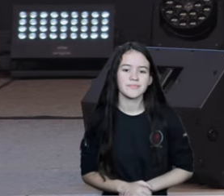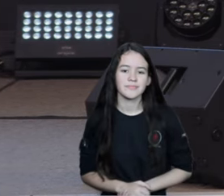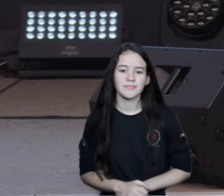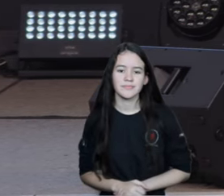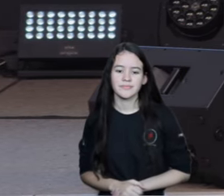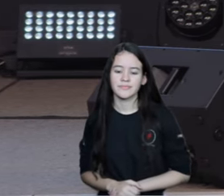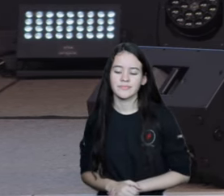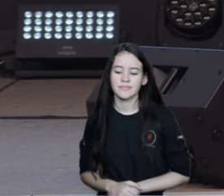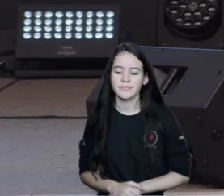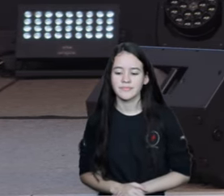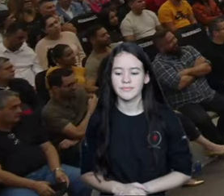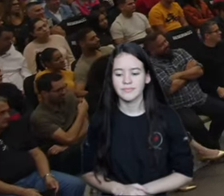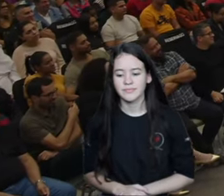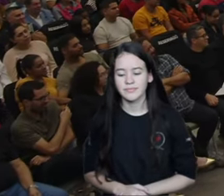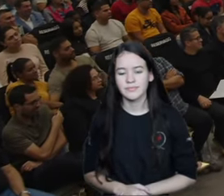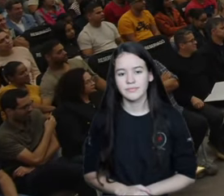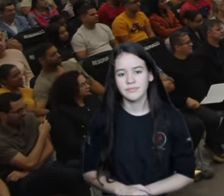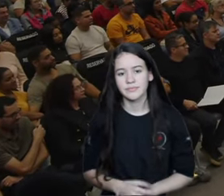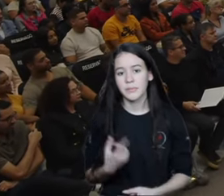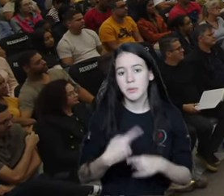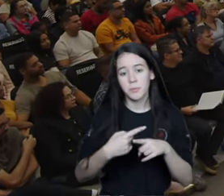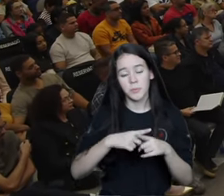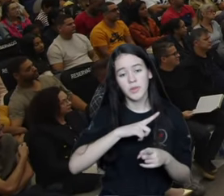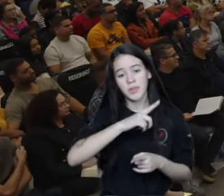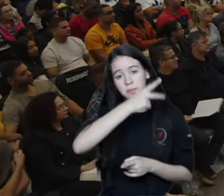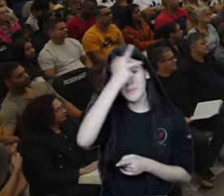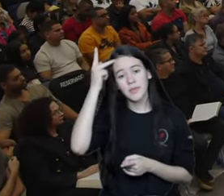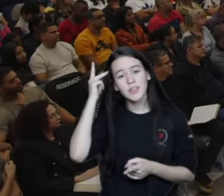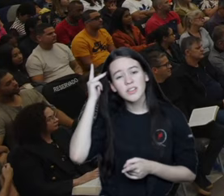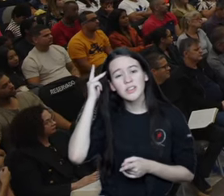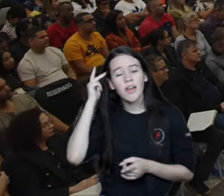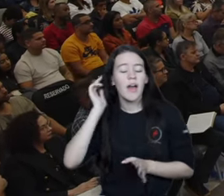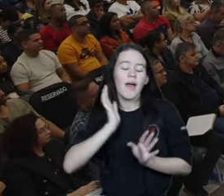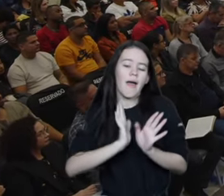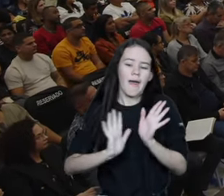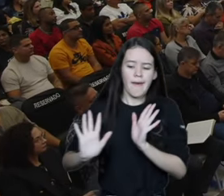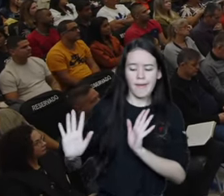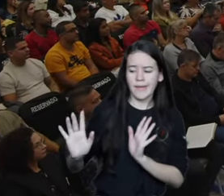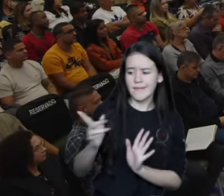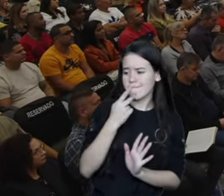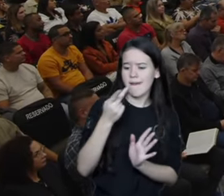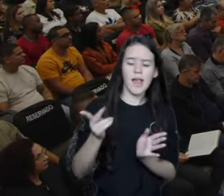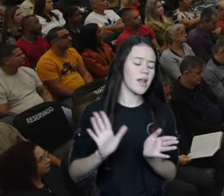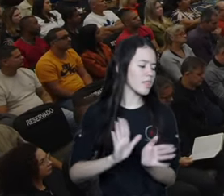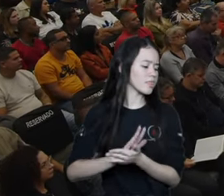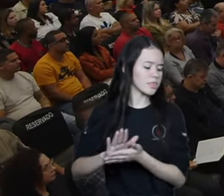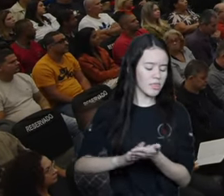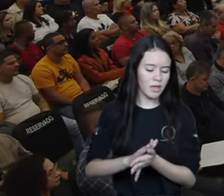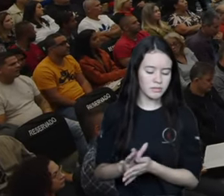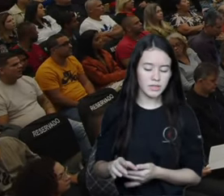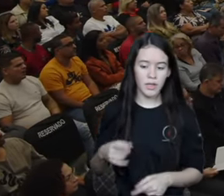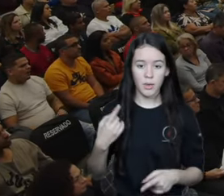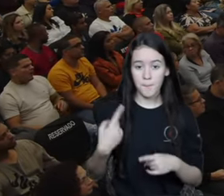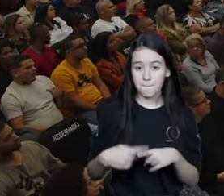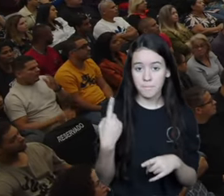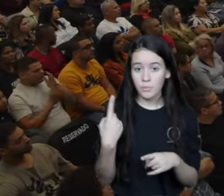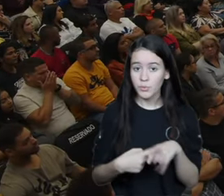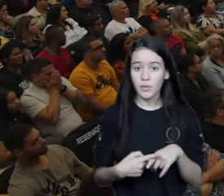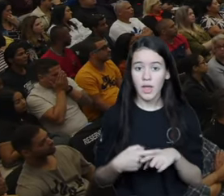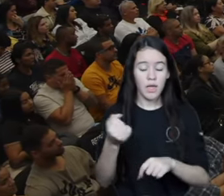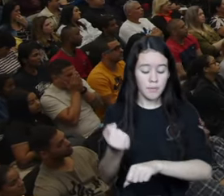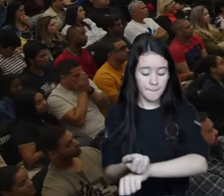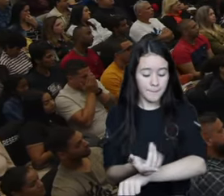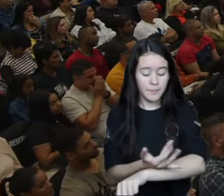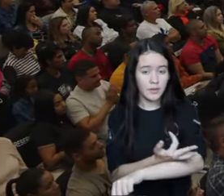né sou sensível porque tem pessoas tão sensíveis não pode falar nada porque ela tá